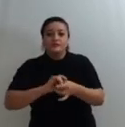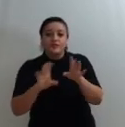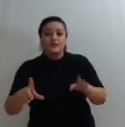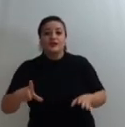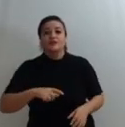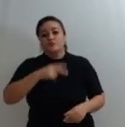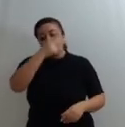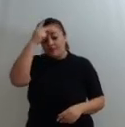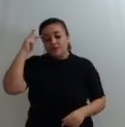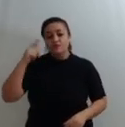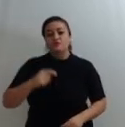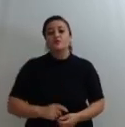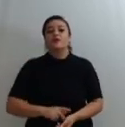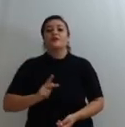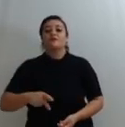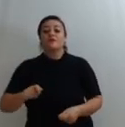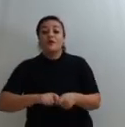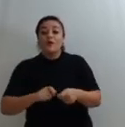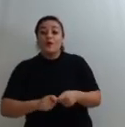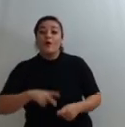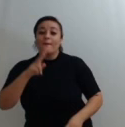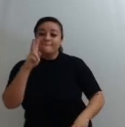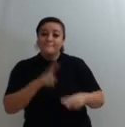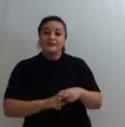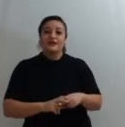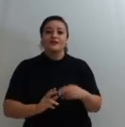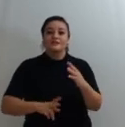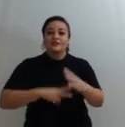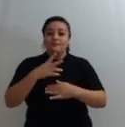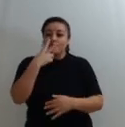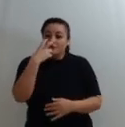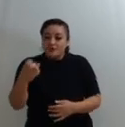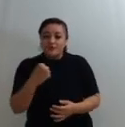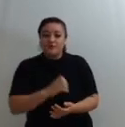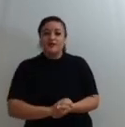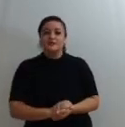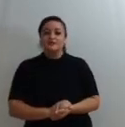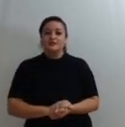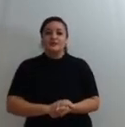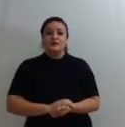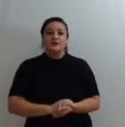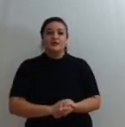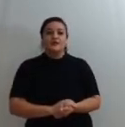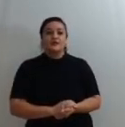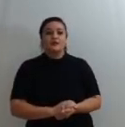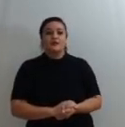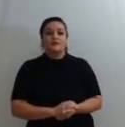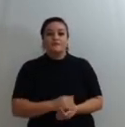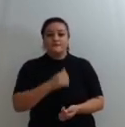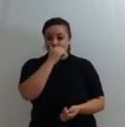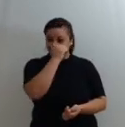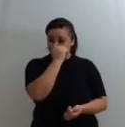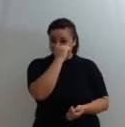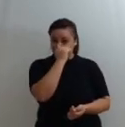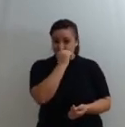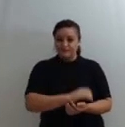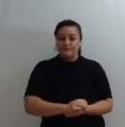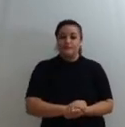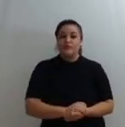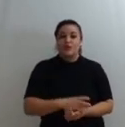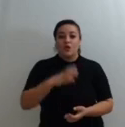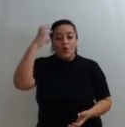instrução processual após reconhecer o mesmo Estado ser ele o autor de tão grave crime, ainda que numa decisão de primeiro